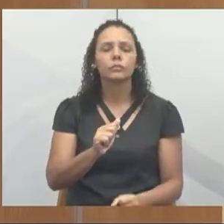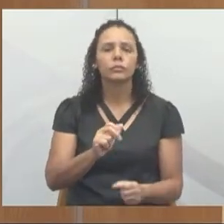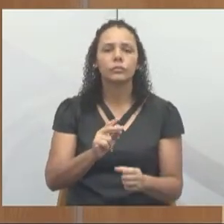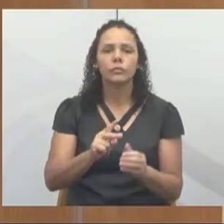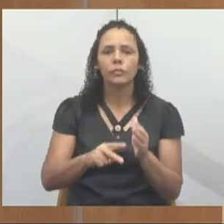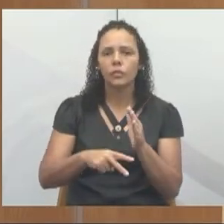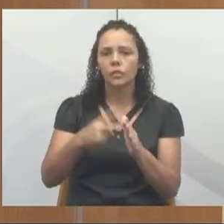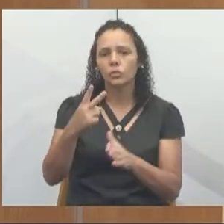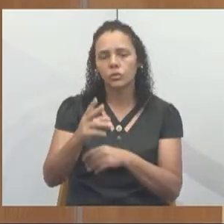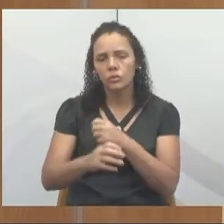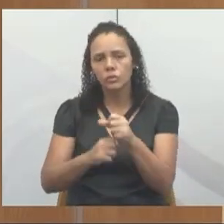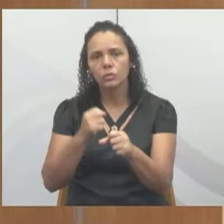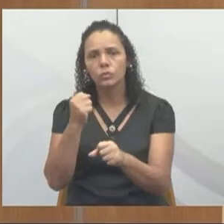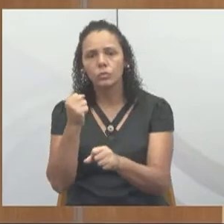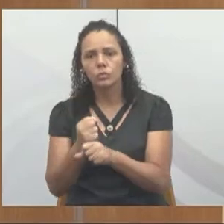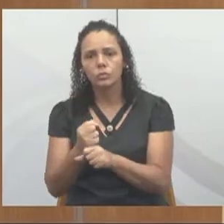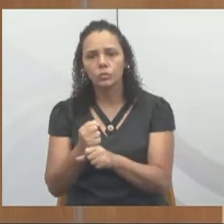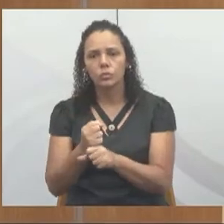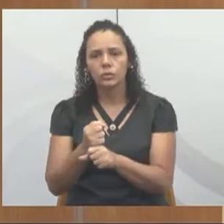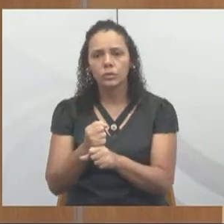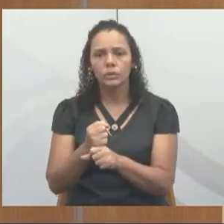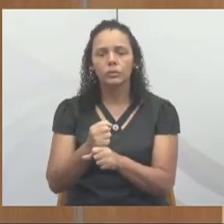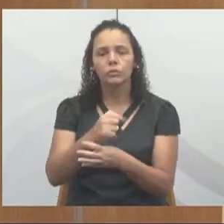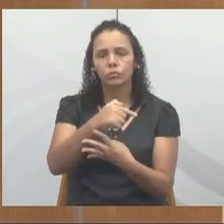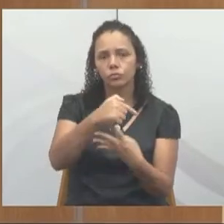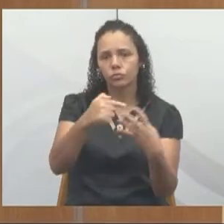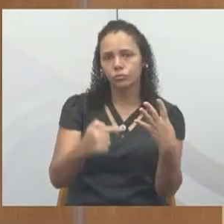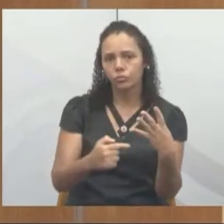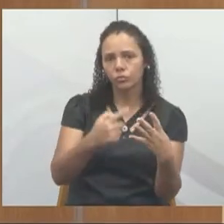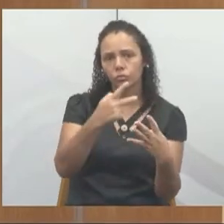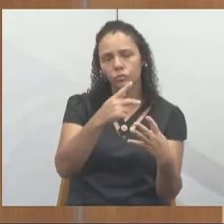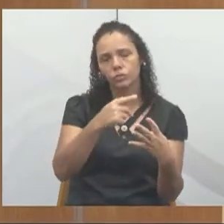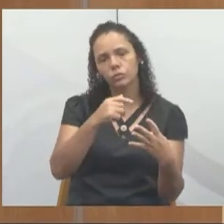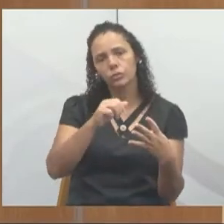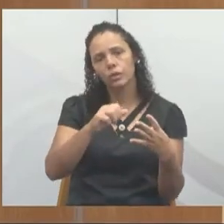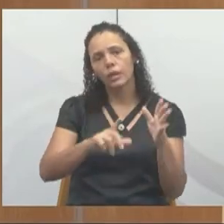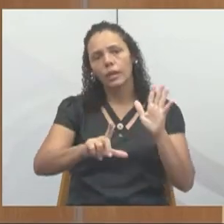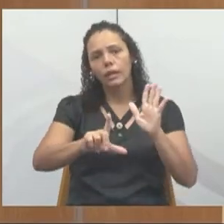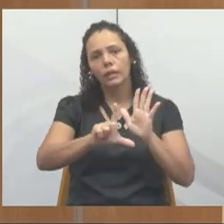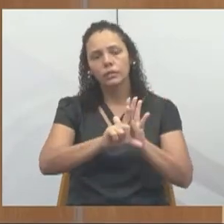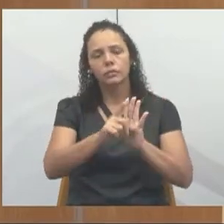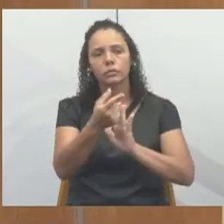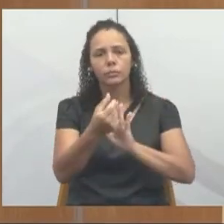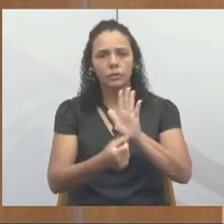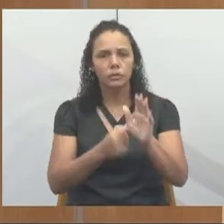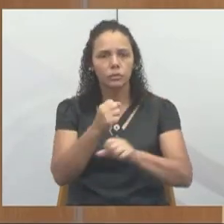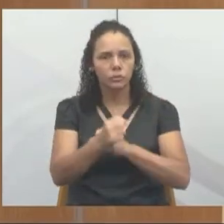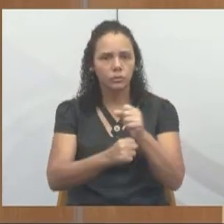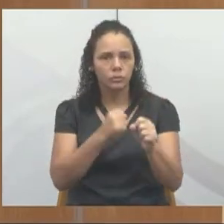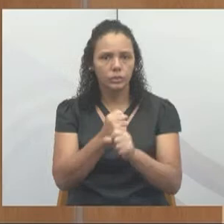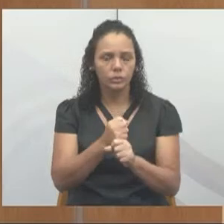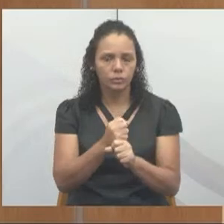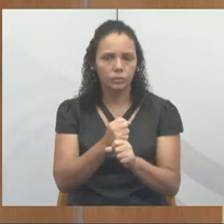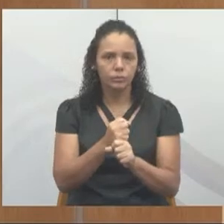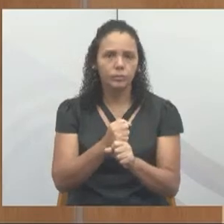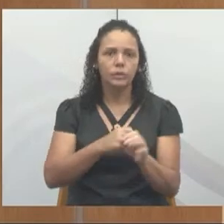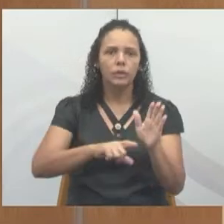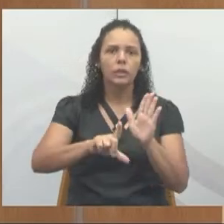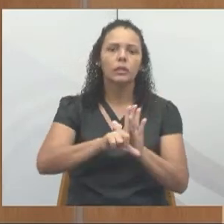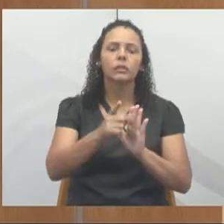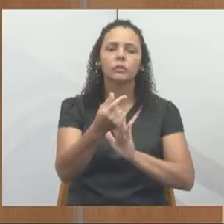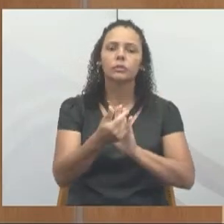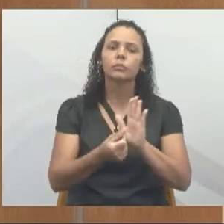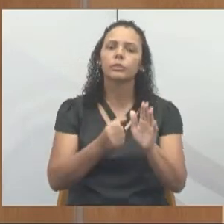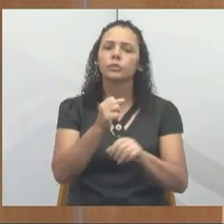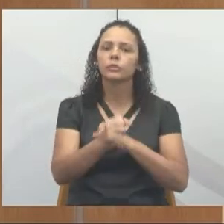ano de gestão e ele é desdobrado em 4 luas e 4 LDOs. A lua, enquanto a